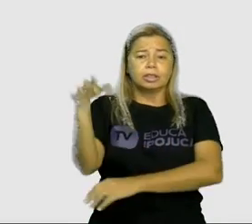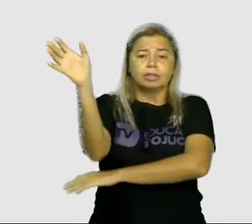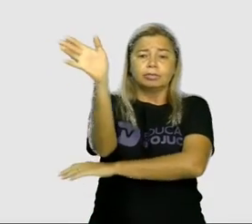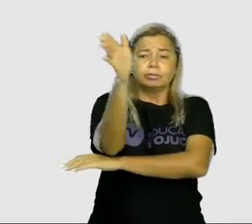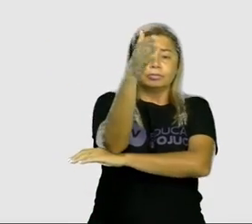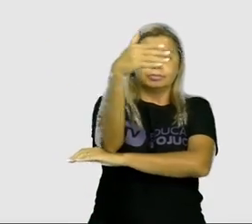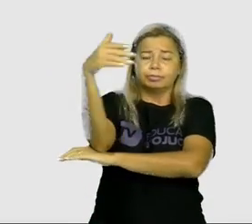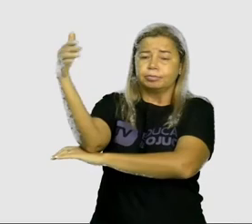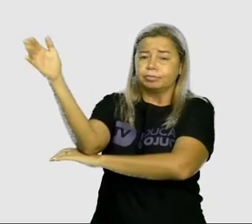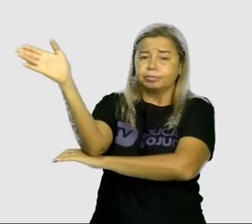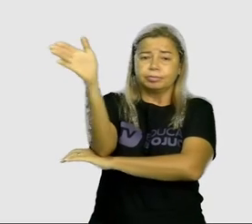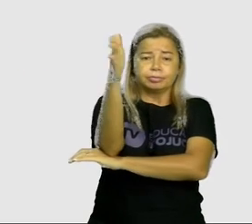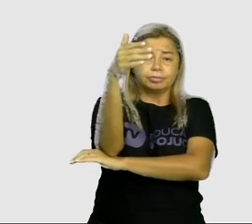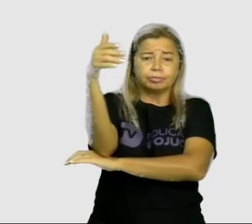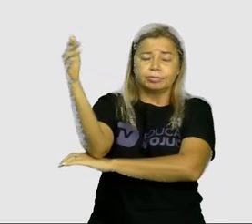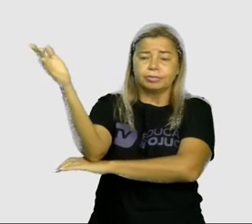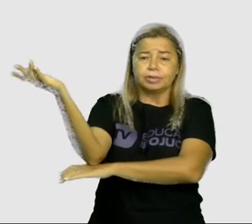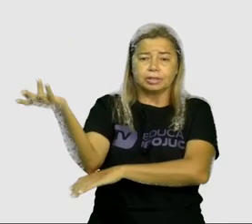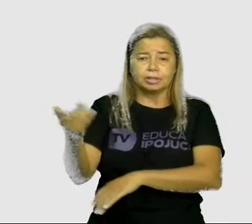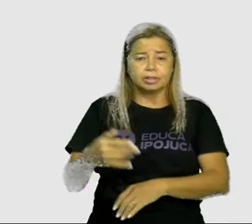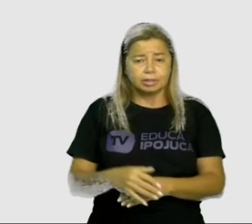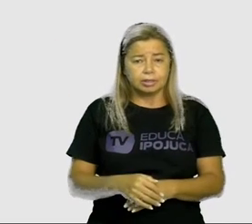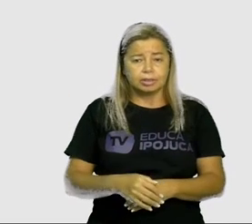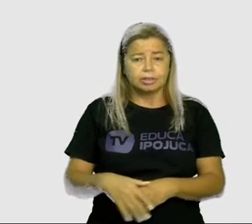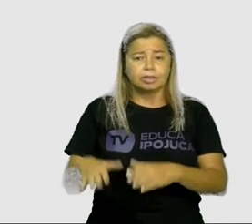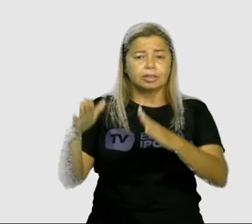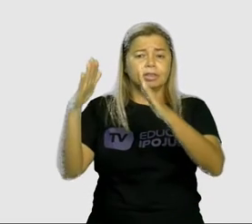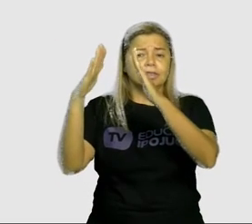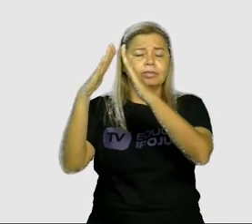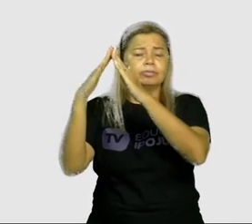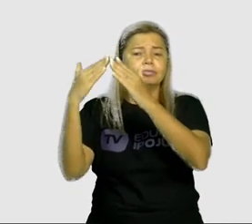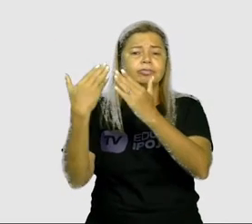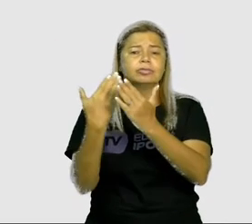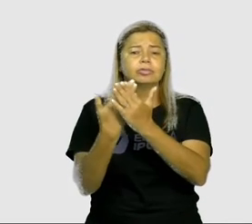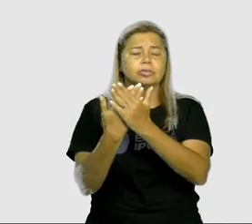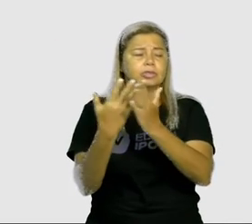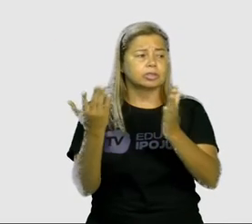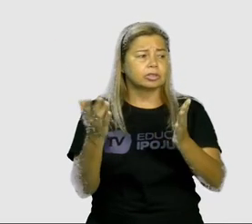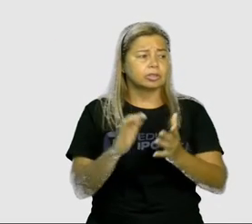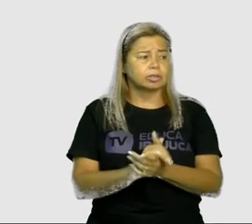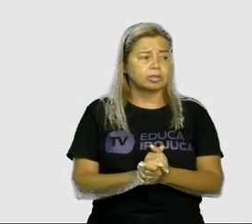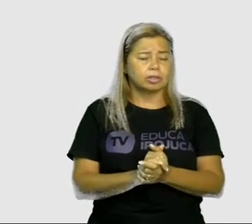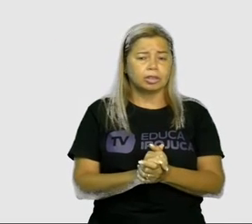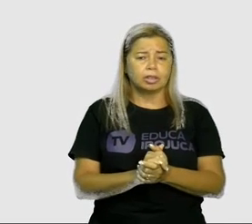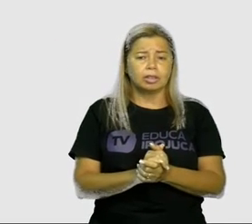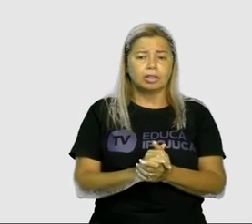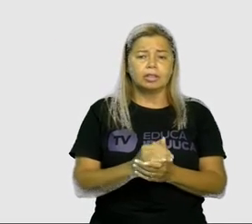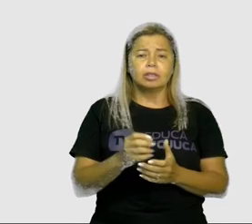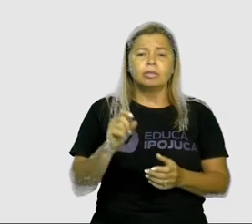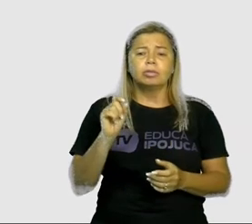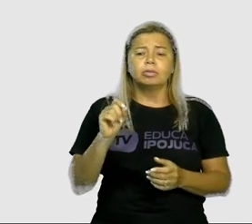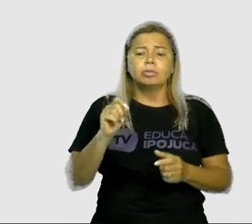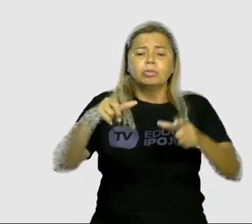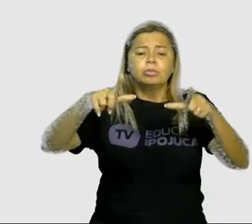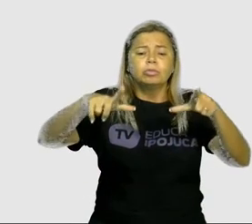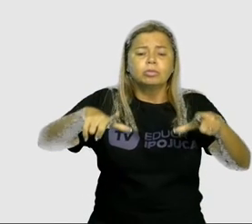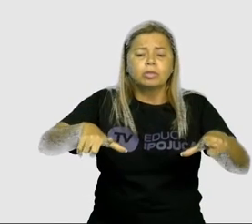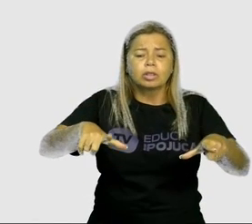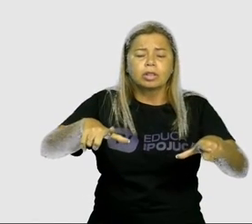apresenta a escola como é que está a escola essa planta